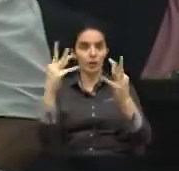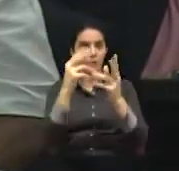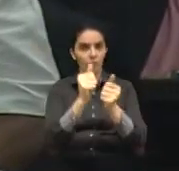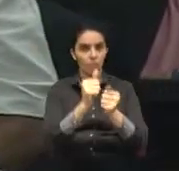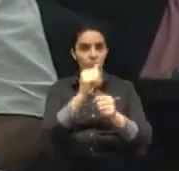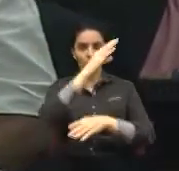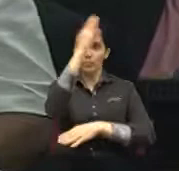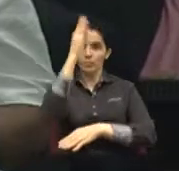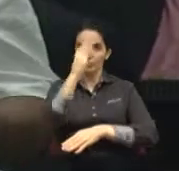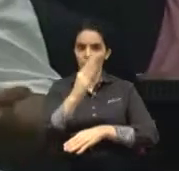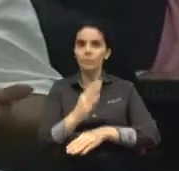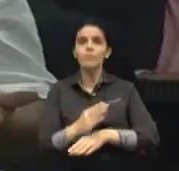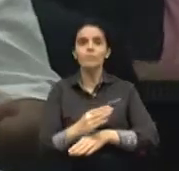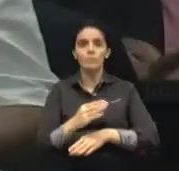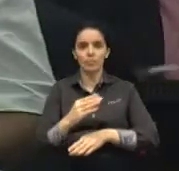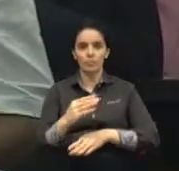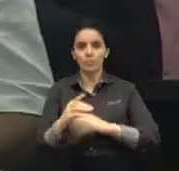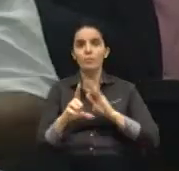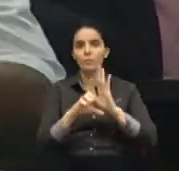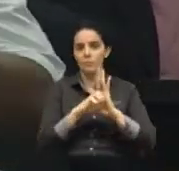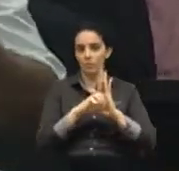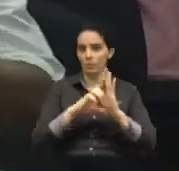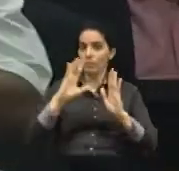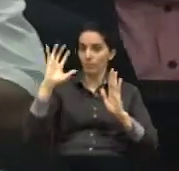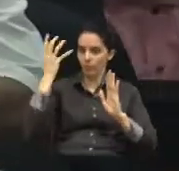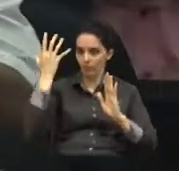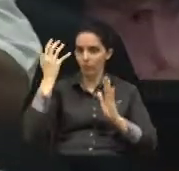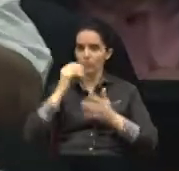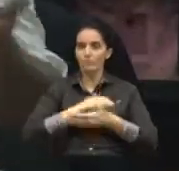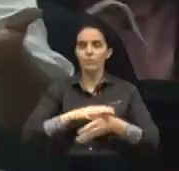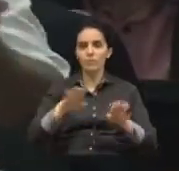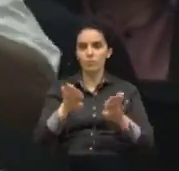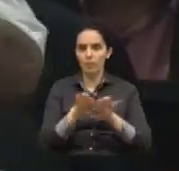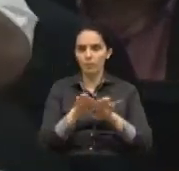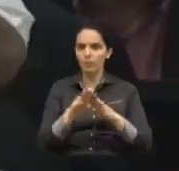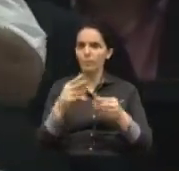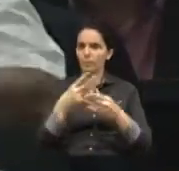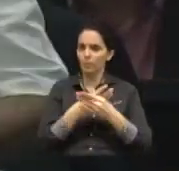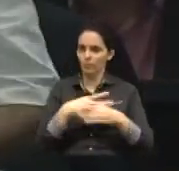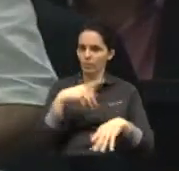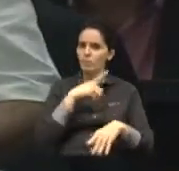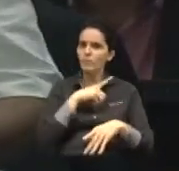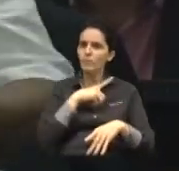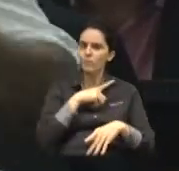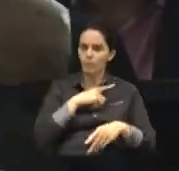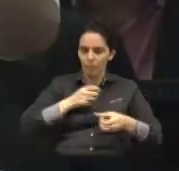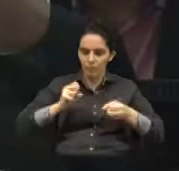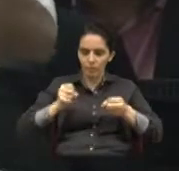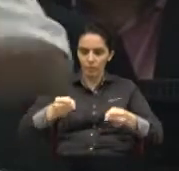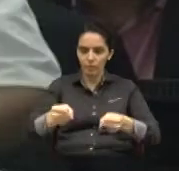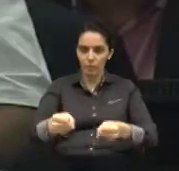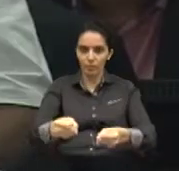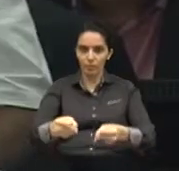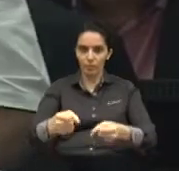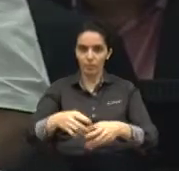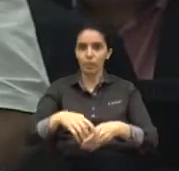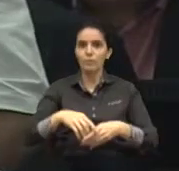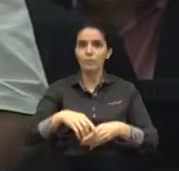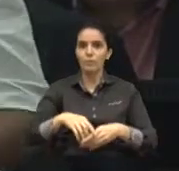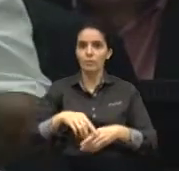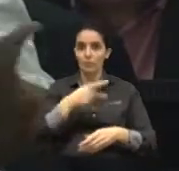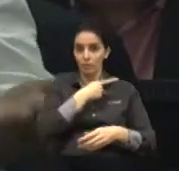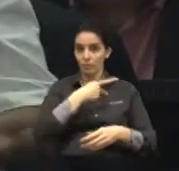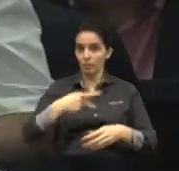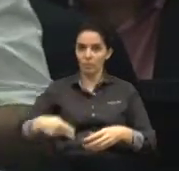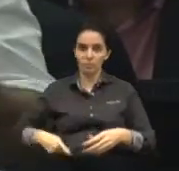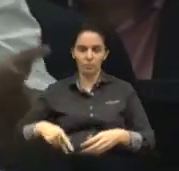criou essa lei obrigando-os. Inclusive na Câmara Municipal nós temos um desfibrilador, está lá na presidência,